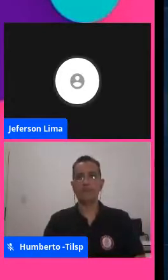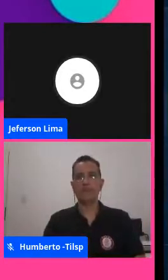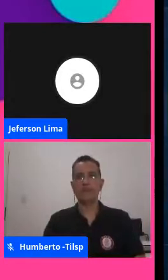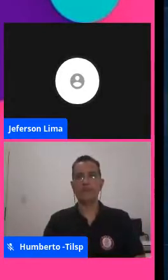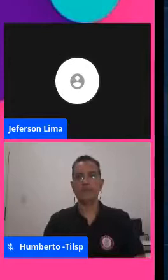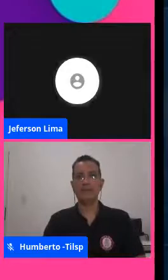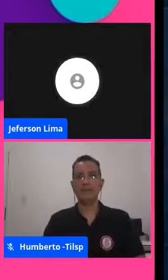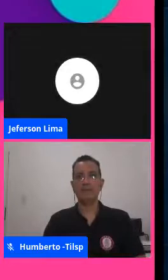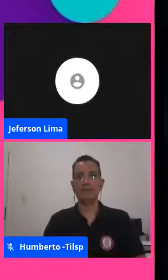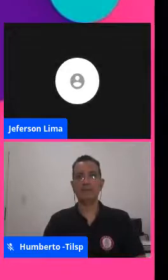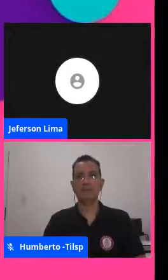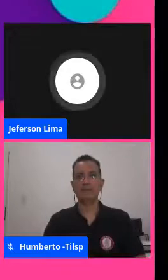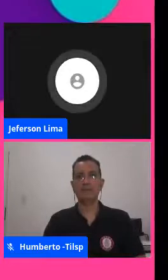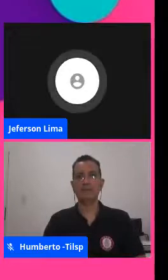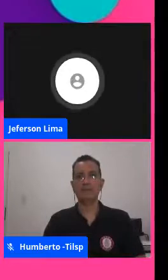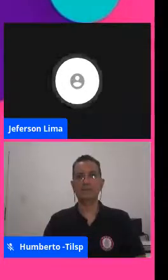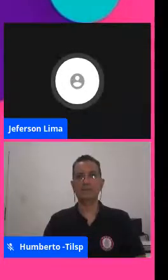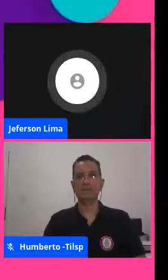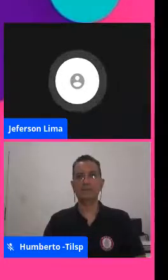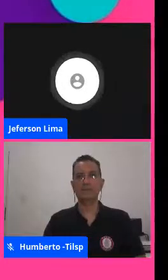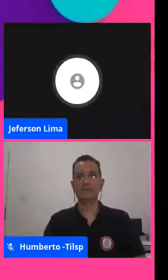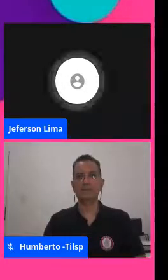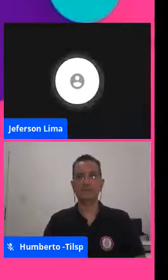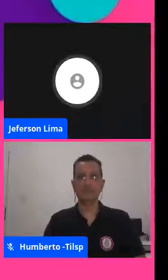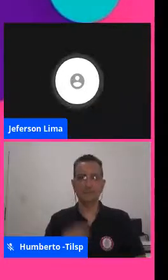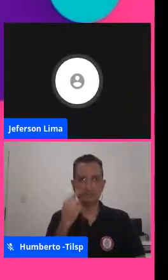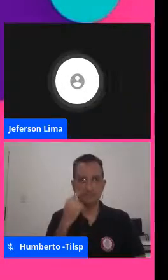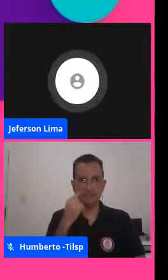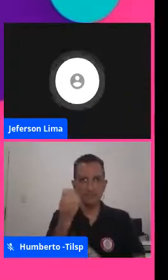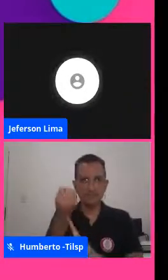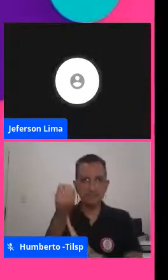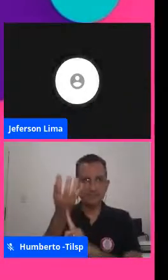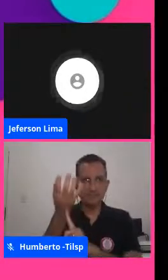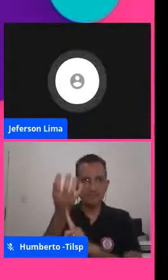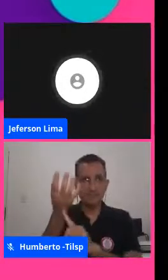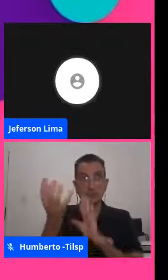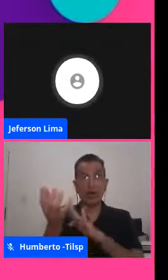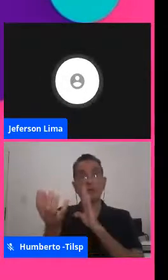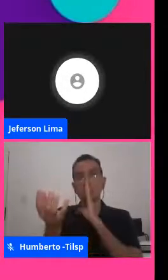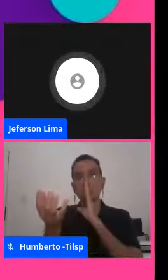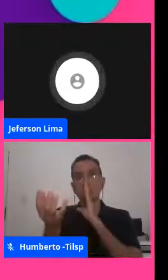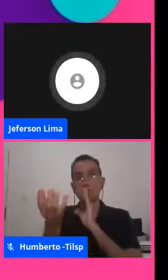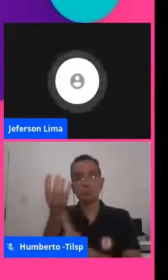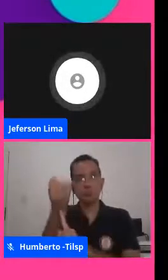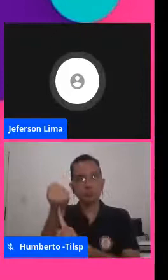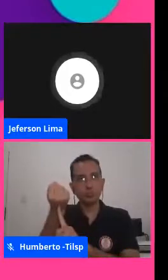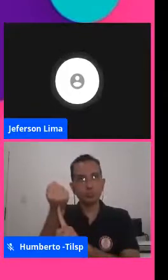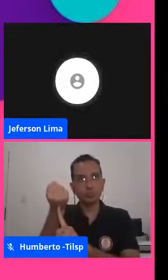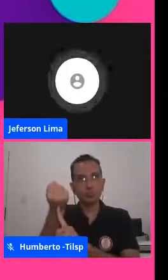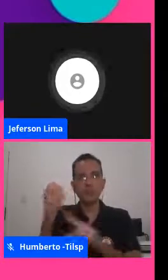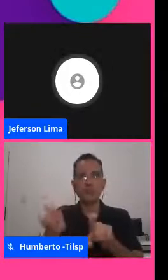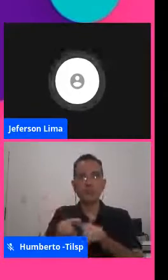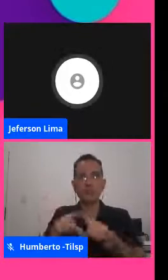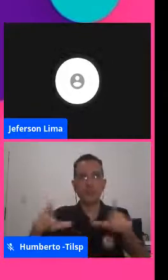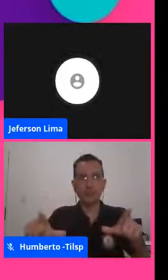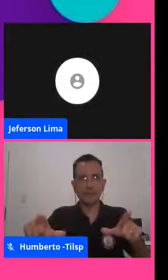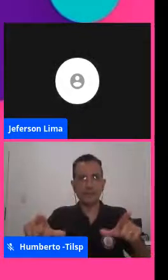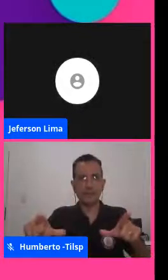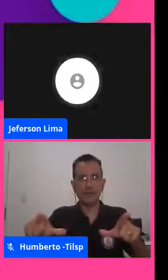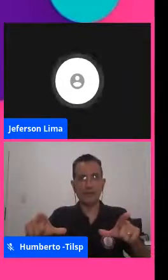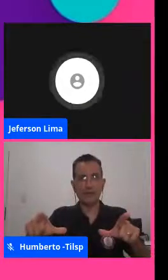Cadê? Prontinho. A gente tem um LED aqui, mas esse LED está parado, certo? E a gente tem nossa placa aqui esperando nosso